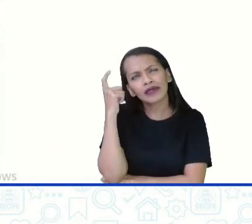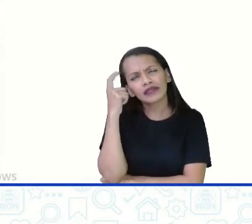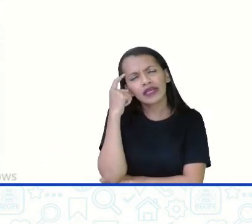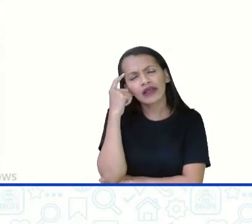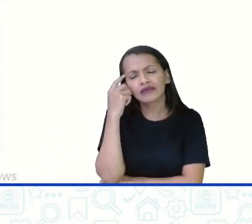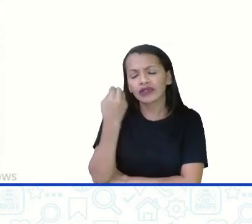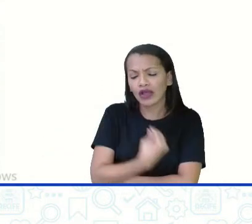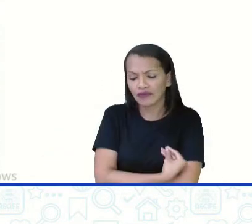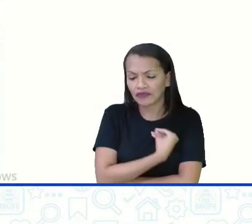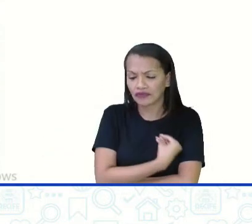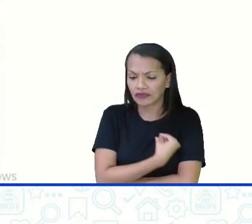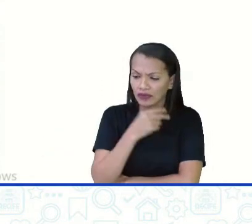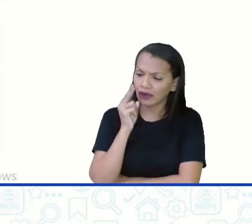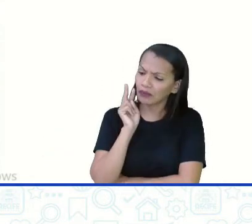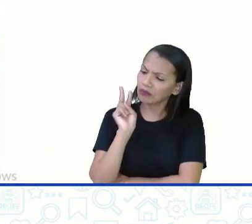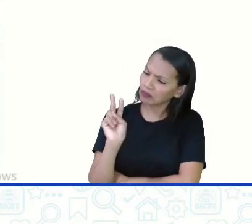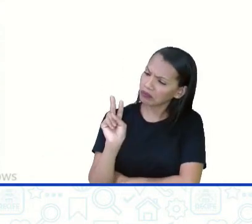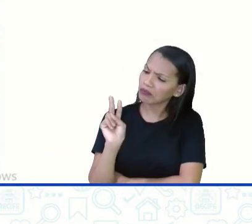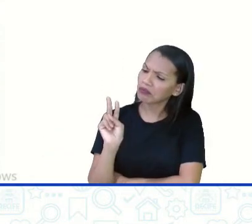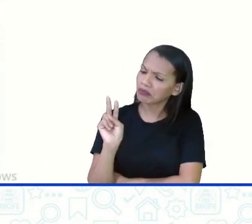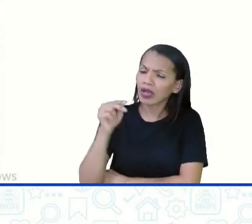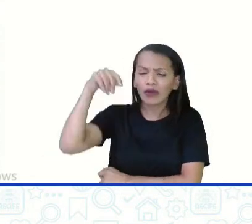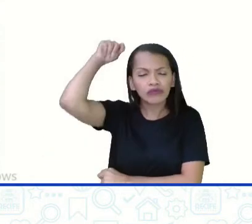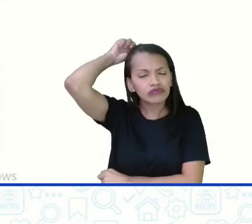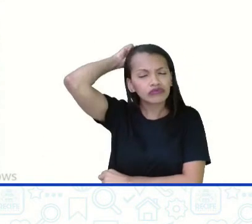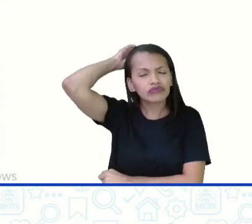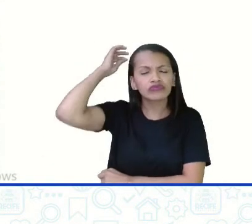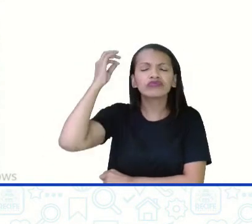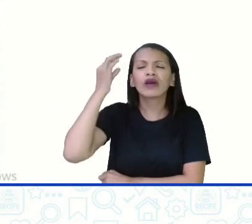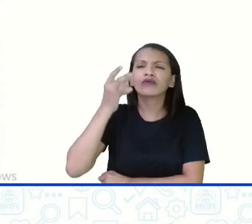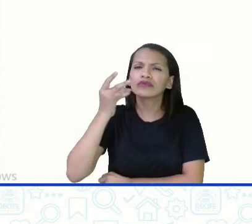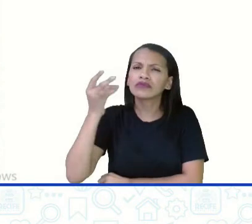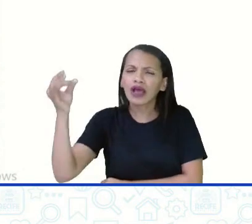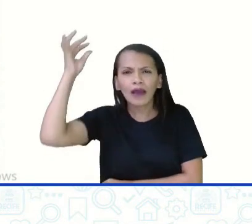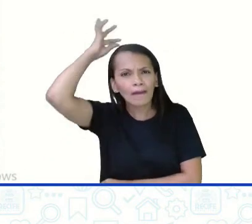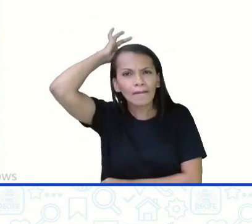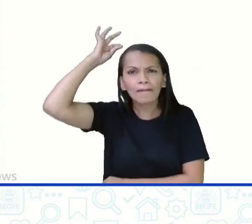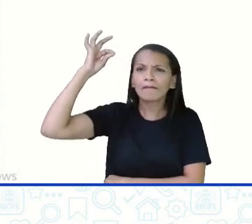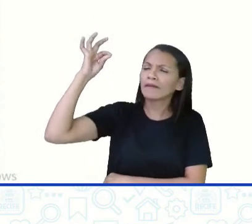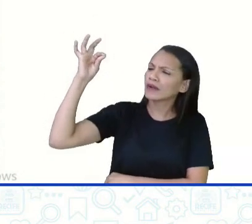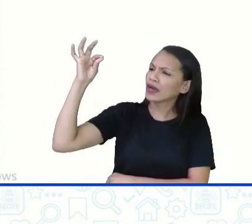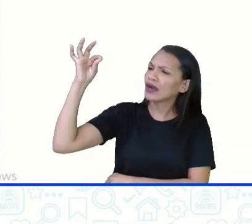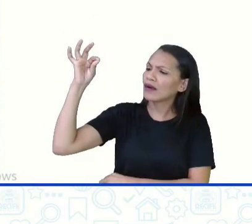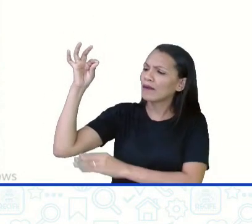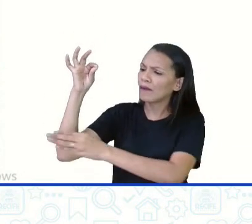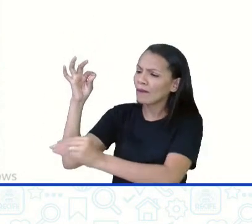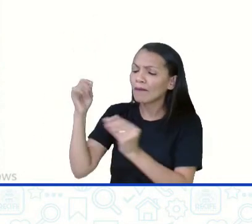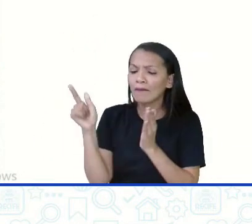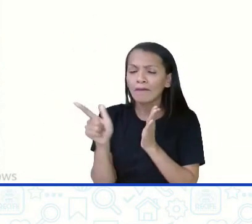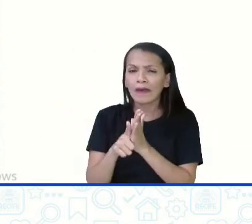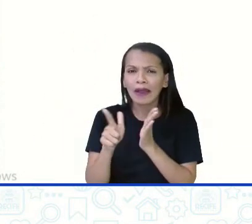higiênico. E ela tira o lápis que está em seu cabelo e começa a escrever.